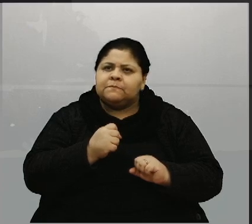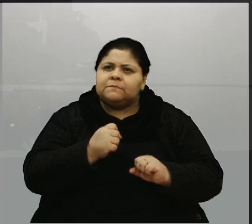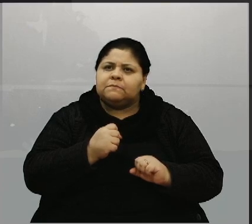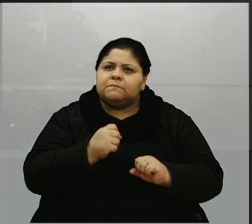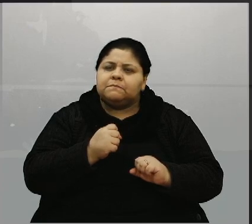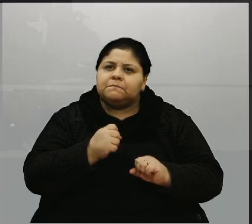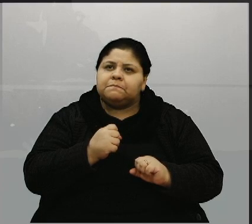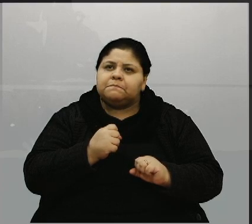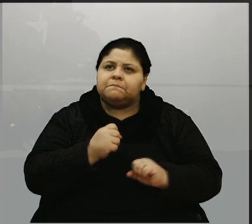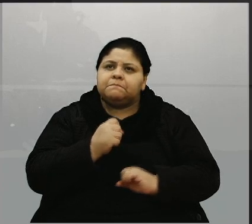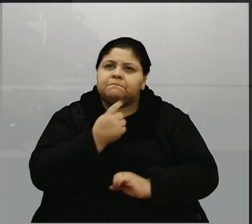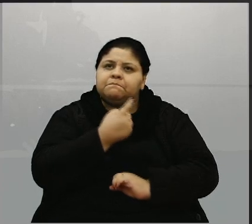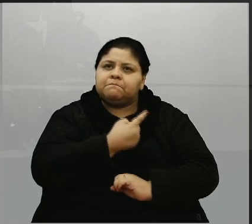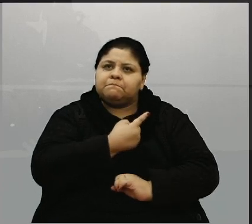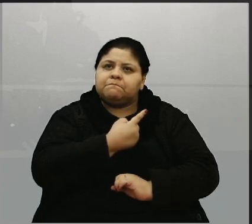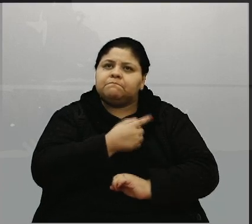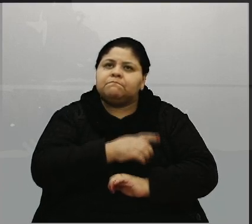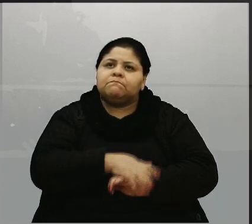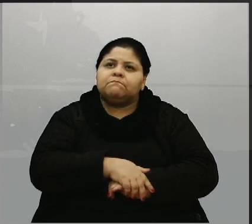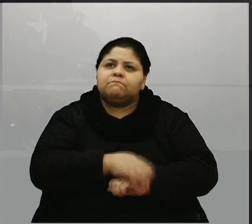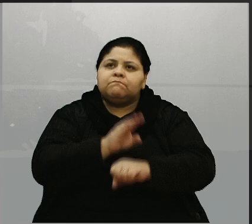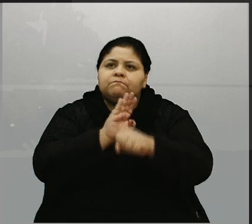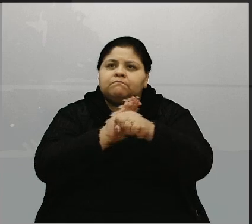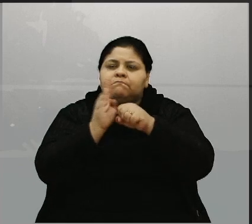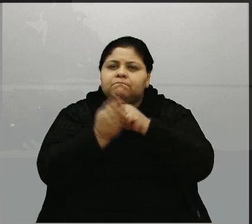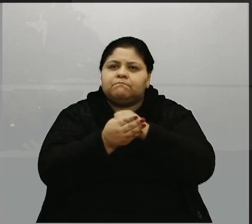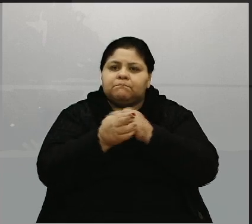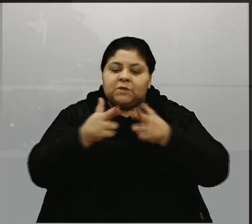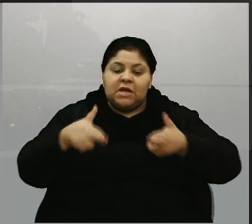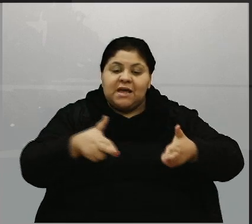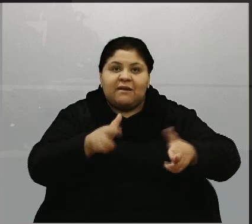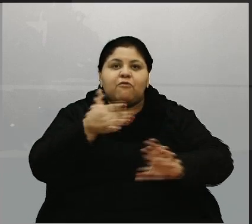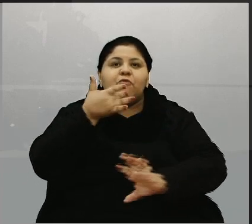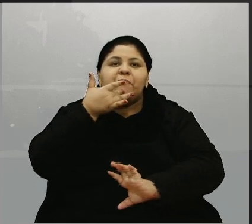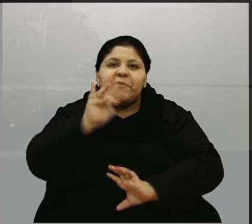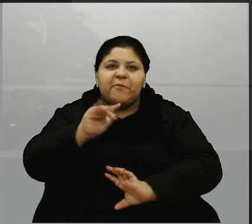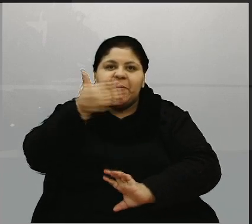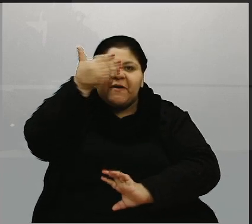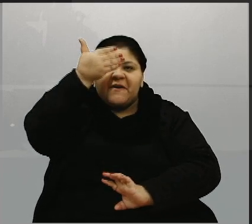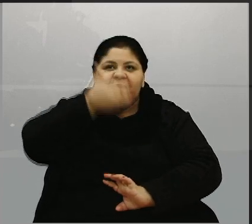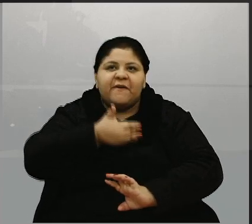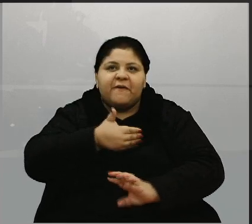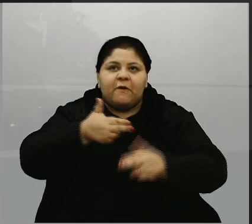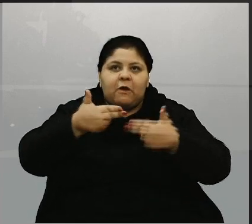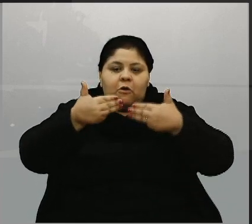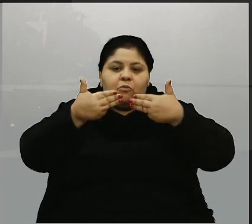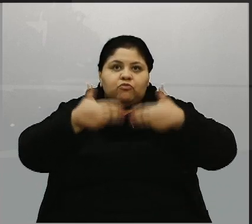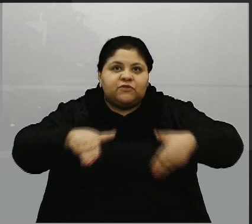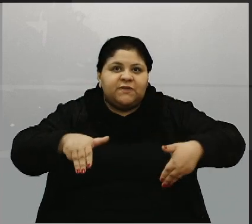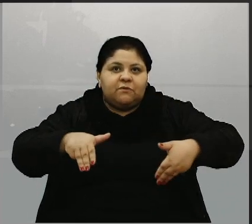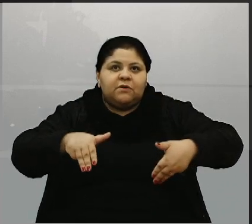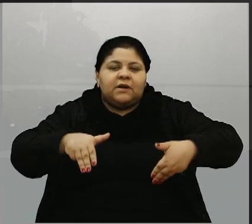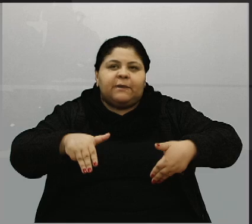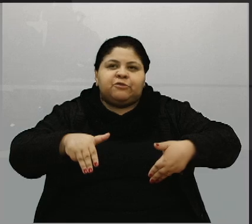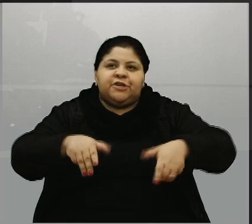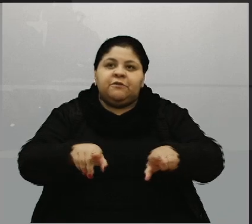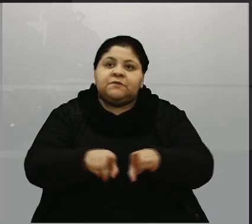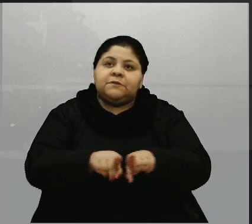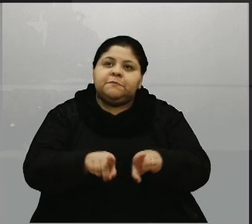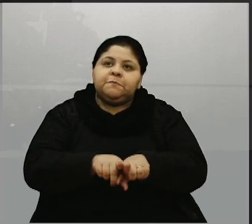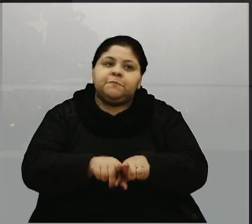uma. Aqui no bairro Rio Branco, isso é em frente ao Museu dos Capuchinhos, né? Então